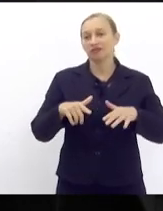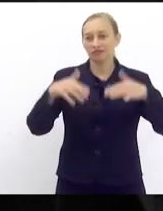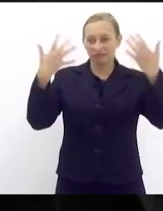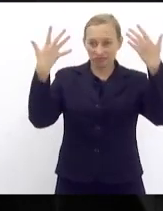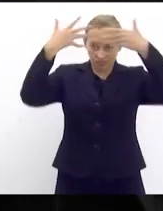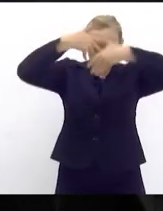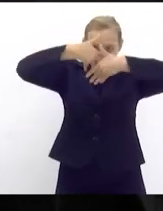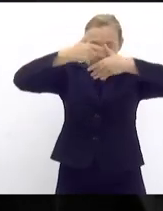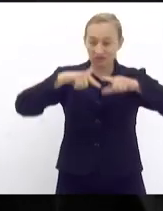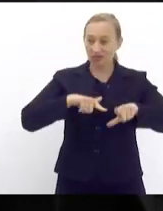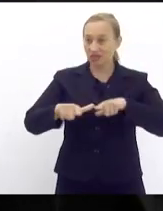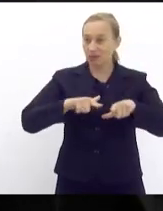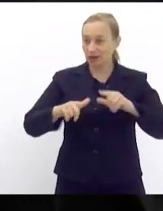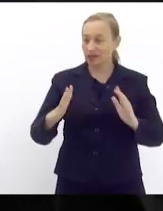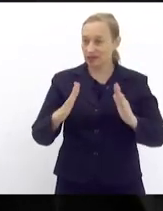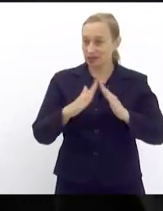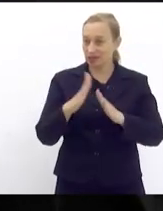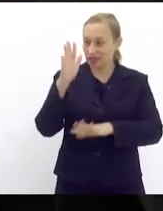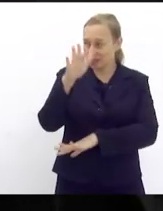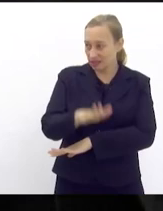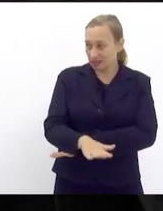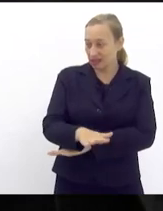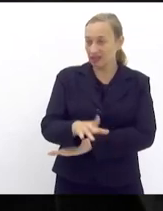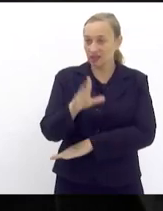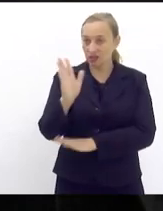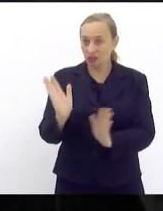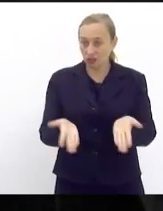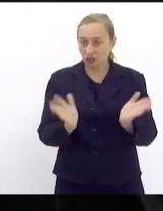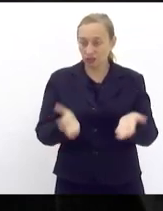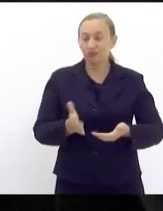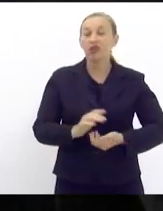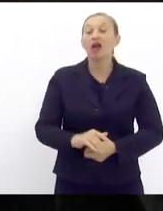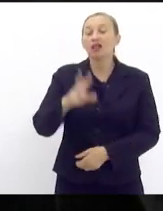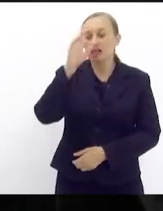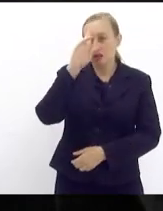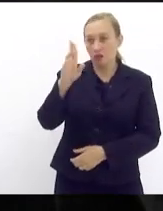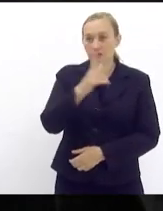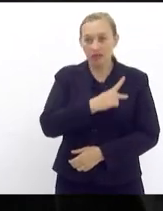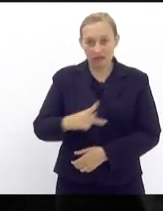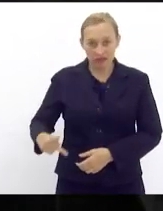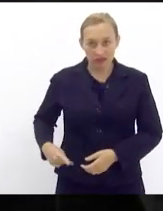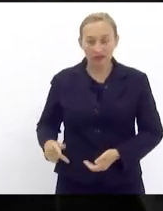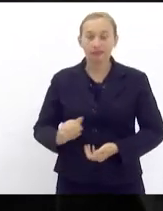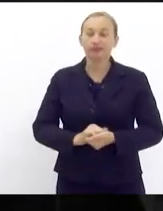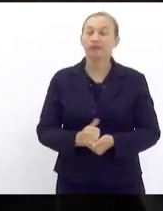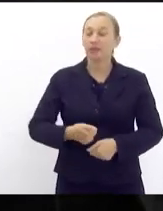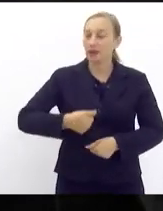da tarde de hoje a senhora Presidente primeiro